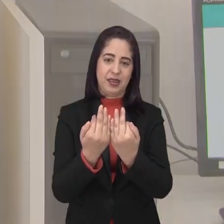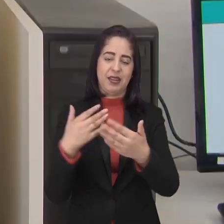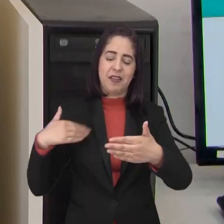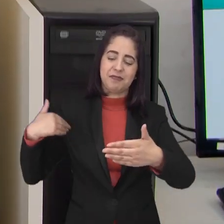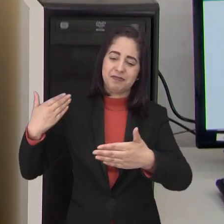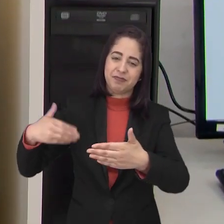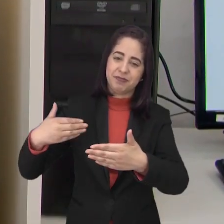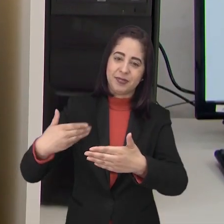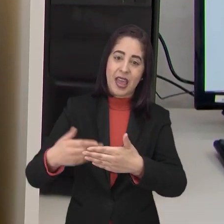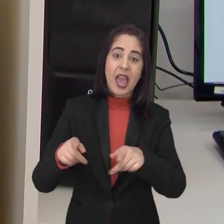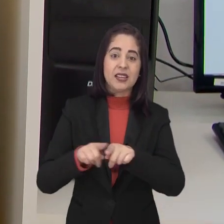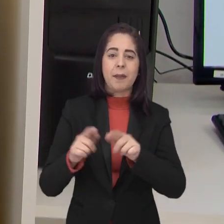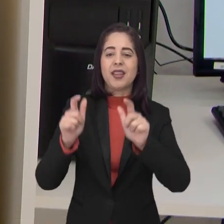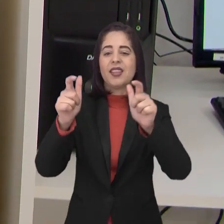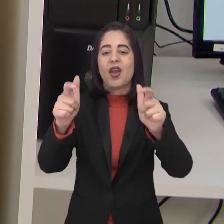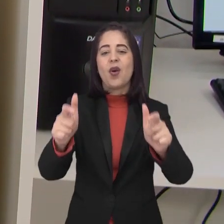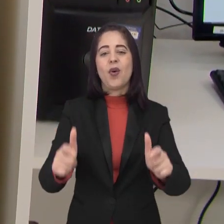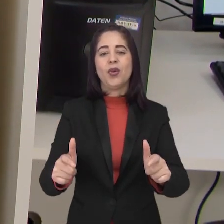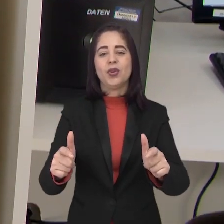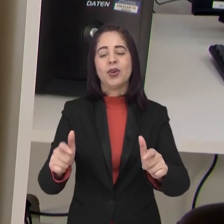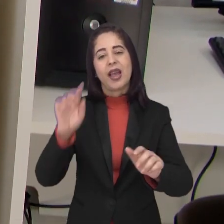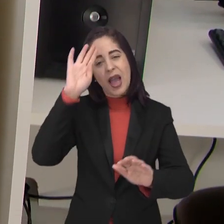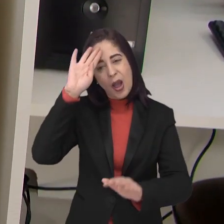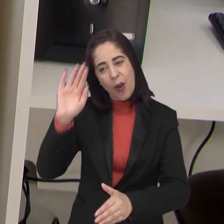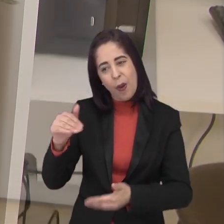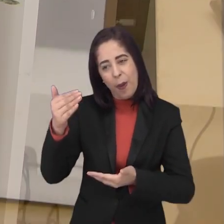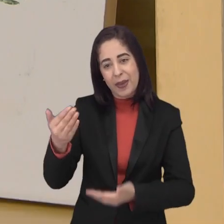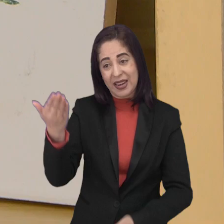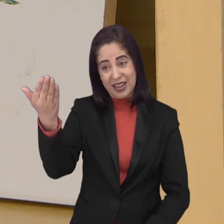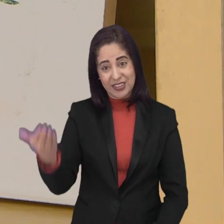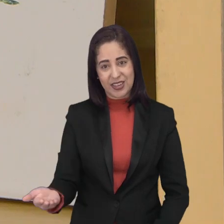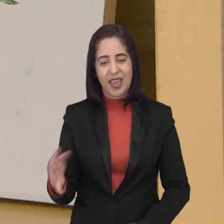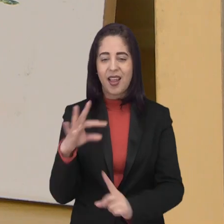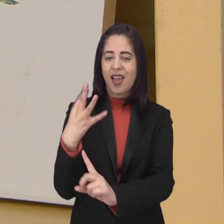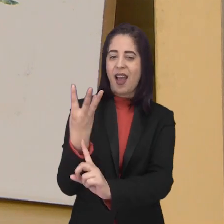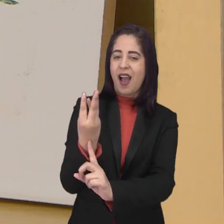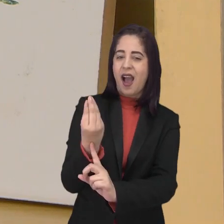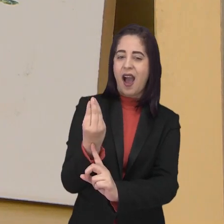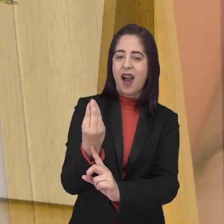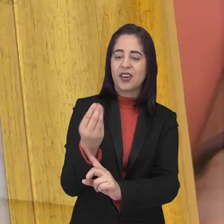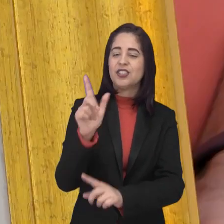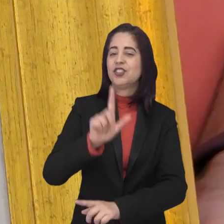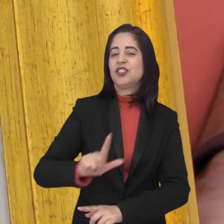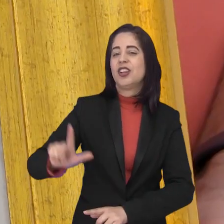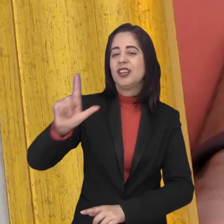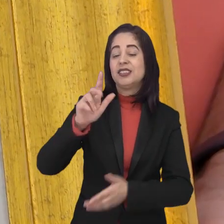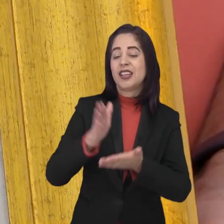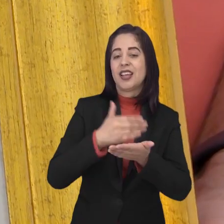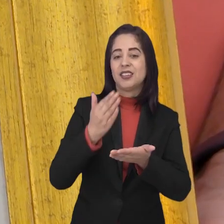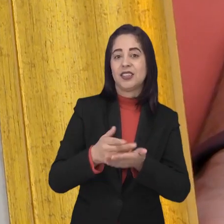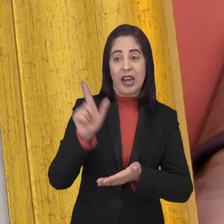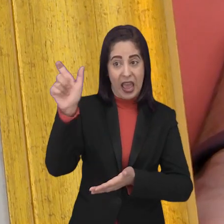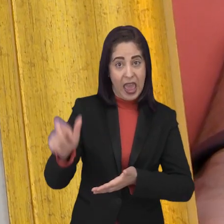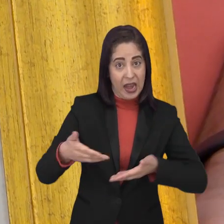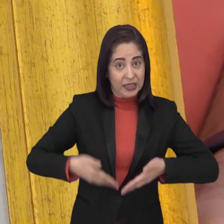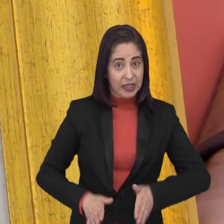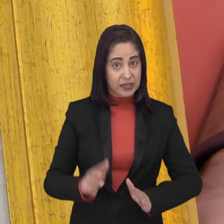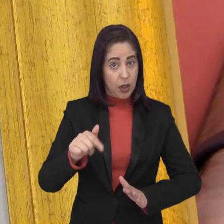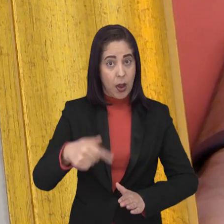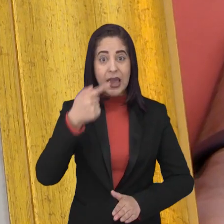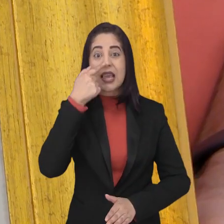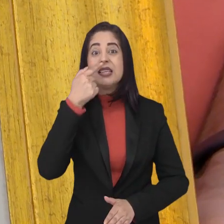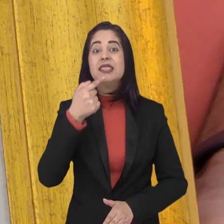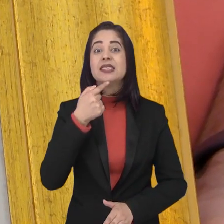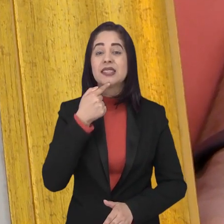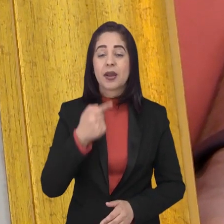décadas. Tem ainda o espaço dedicado aos hobbies de Helena, como a arte e a literatura. Ela nasceu aqui mesmo, no distrito